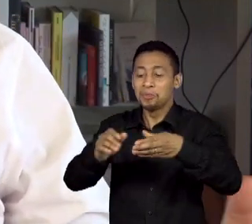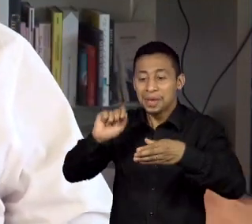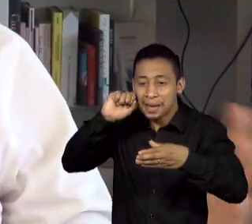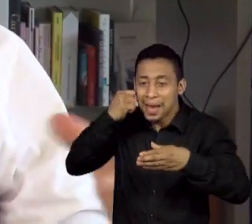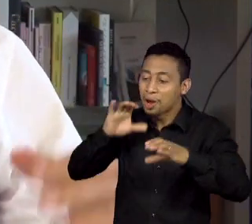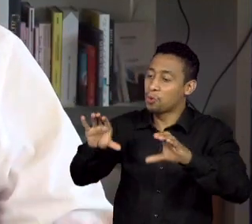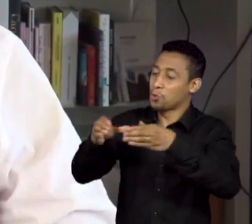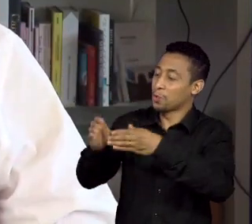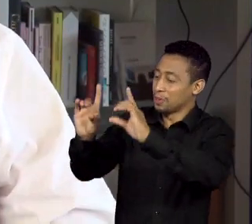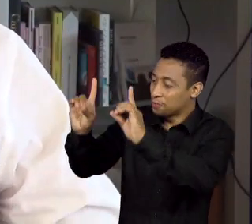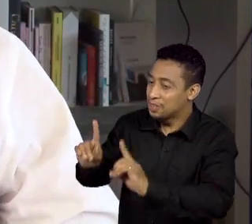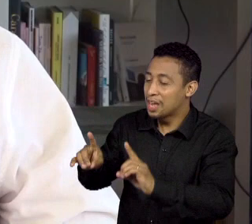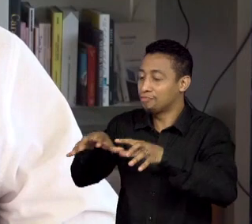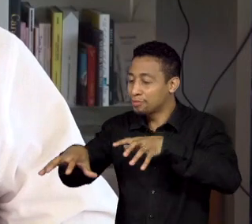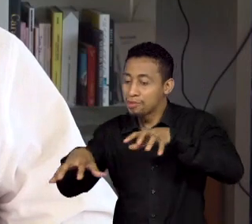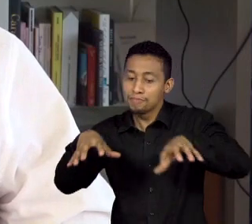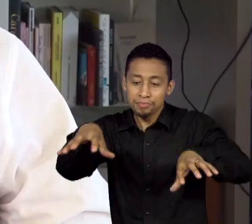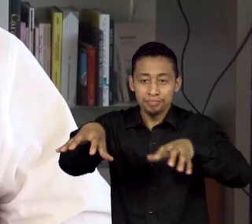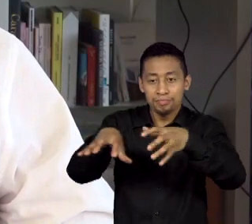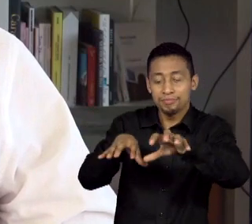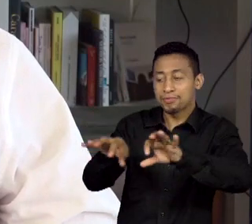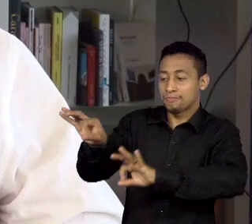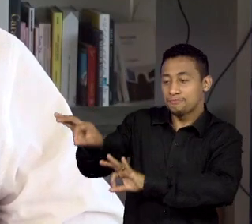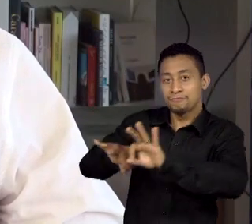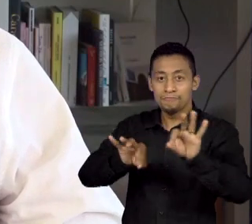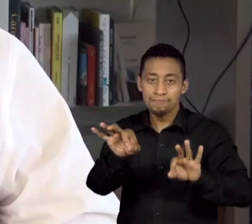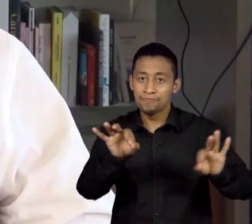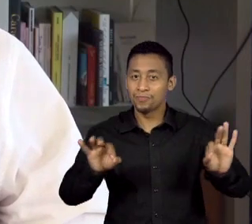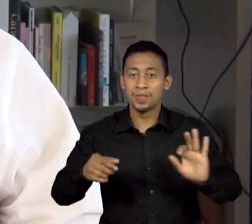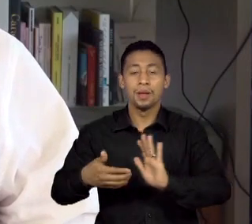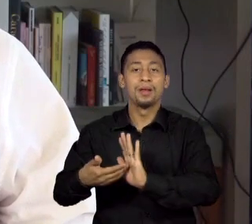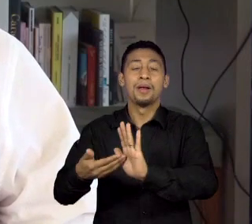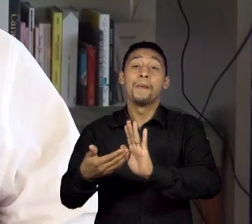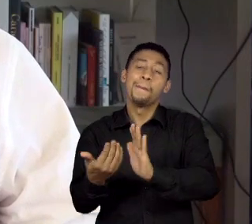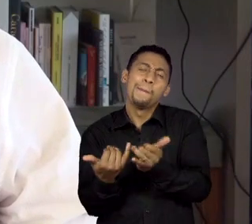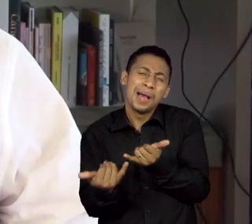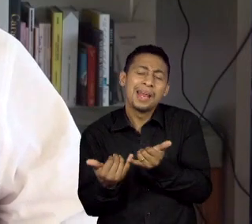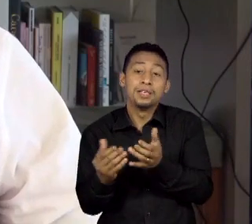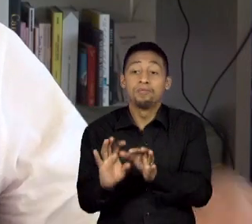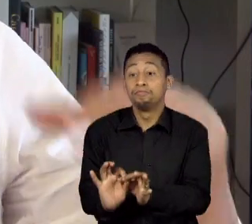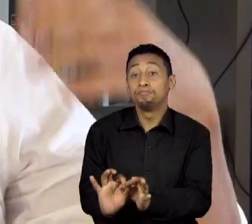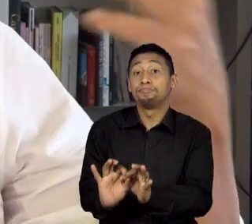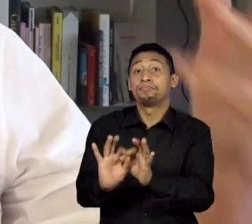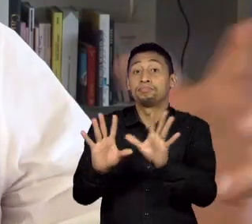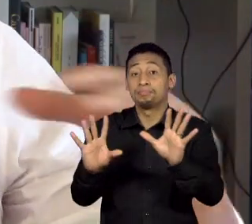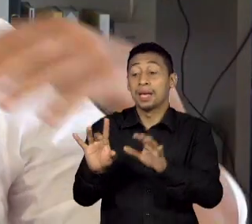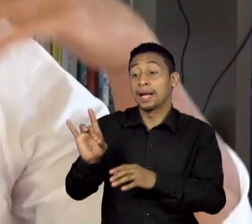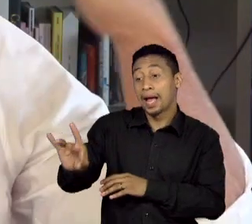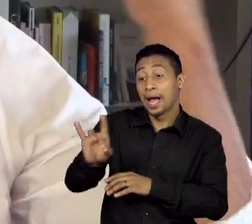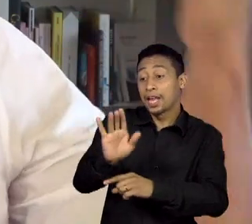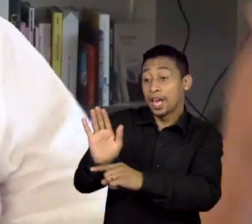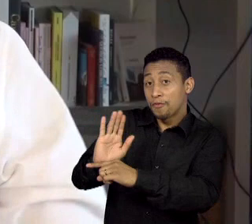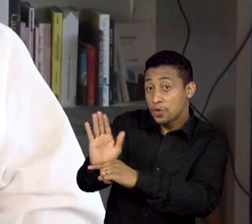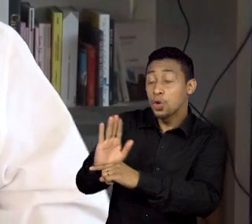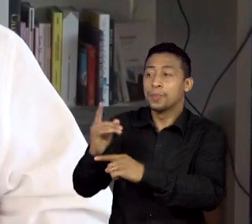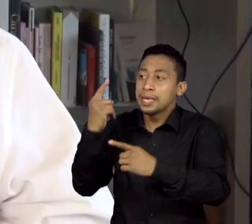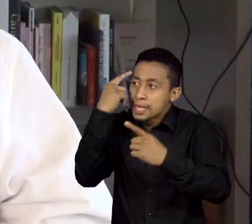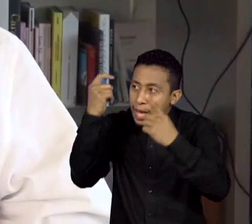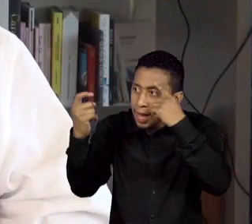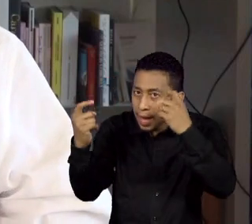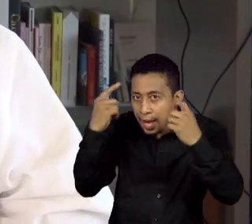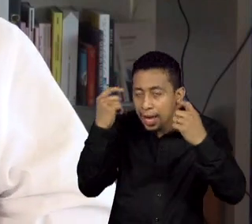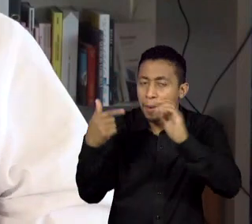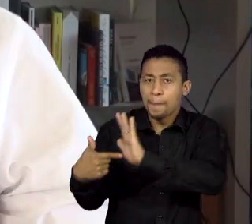particulares e tal, né? É como se você tivesse se libertado um pouco de ter que cada filme ser uma grande ideia, cada obra ser uma grande